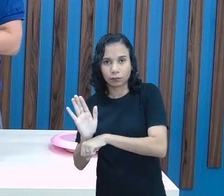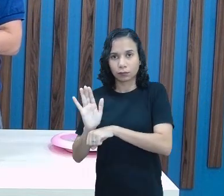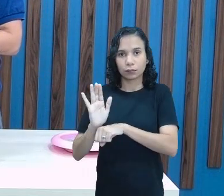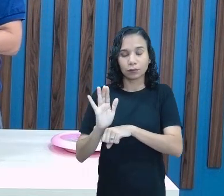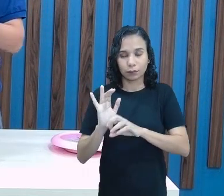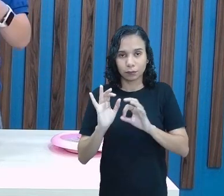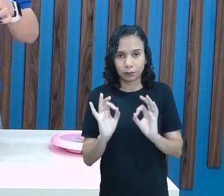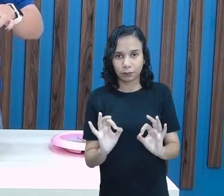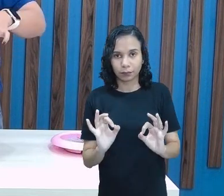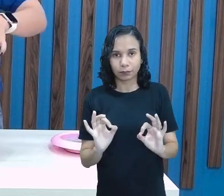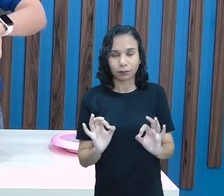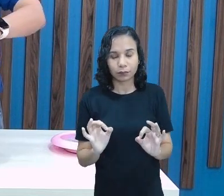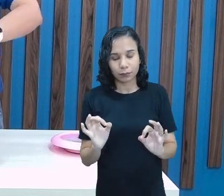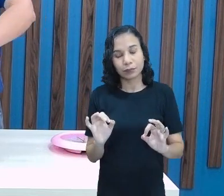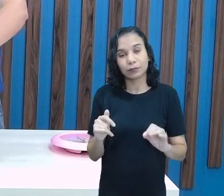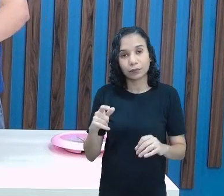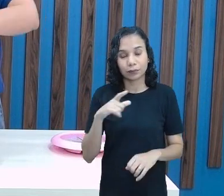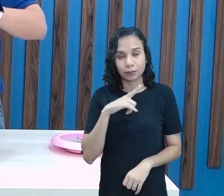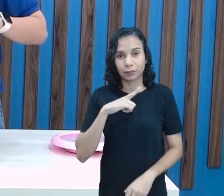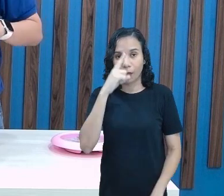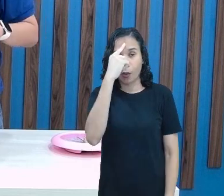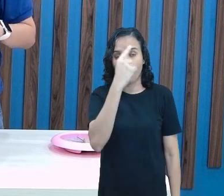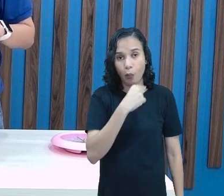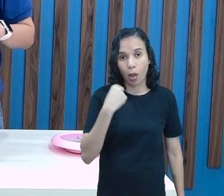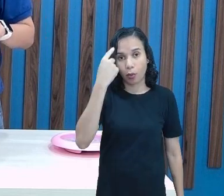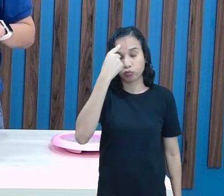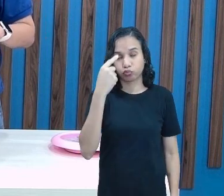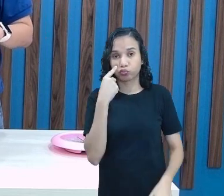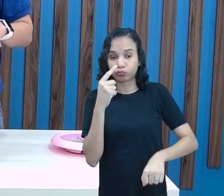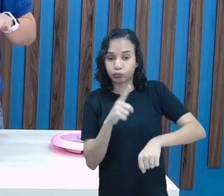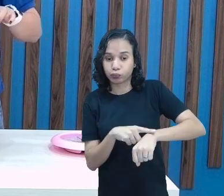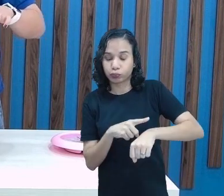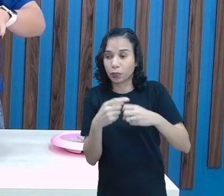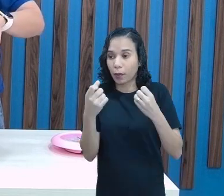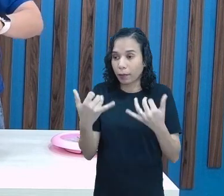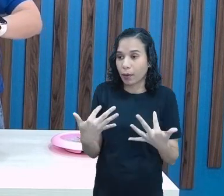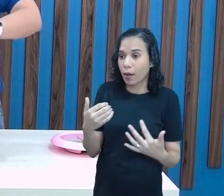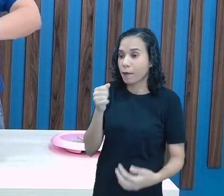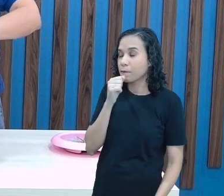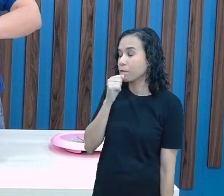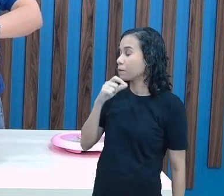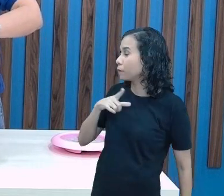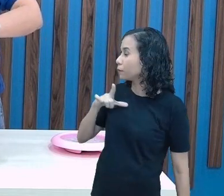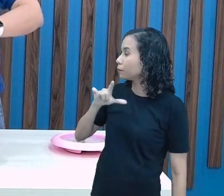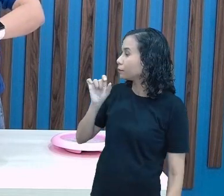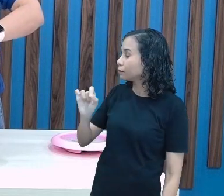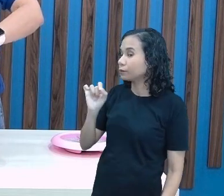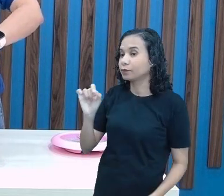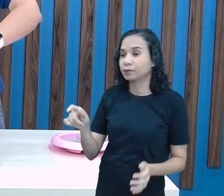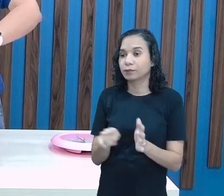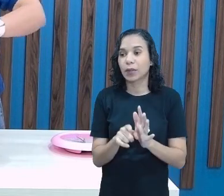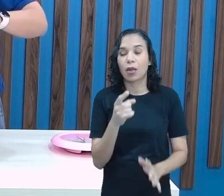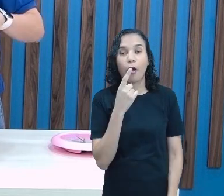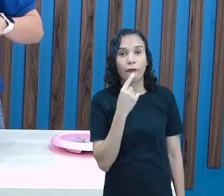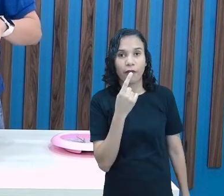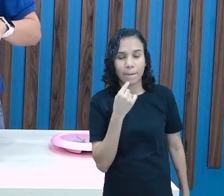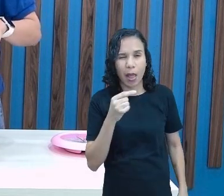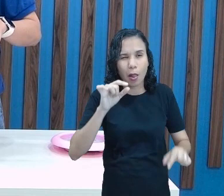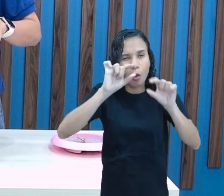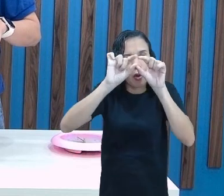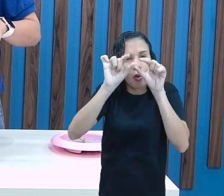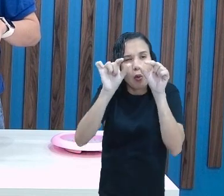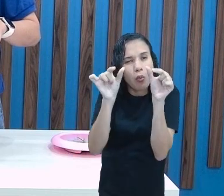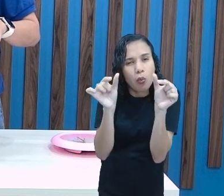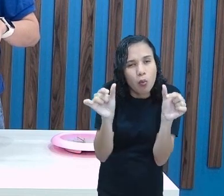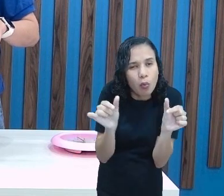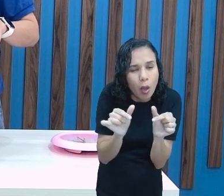tarde. E esse relógio aqui, que ele é bem explicadinho, ele tem aqui essa parte vermelha, esse círculo vermelho